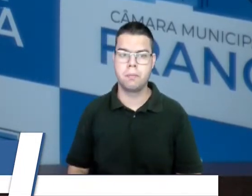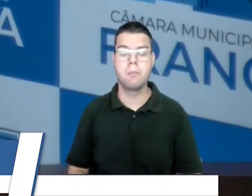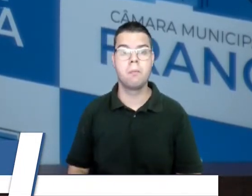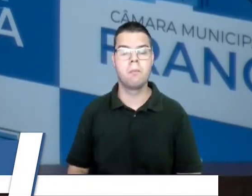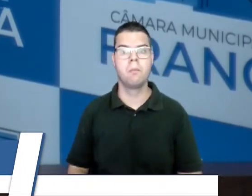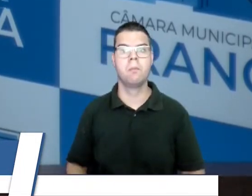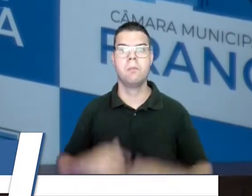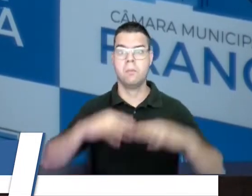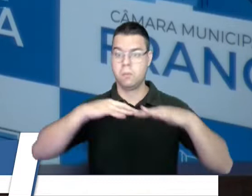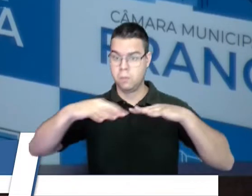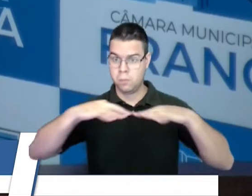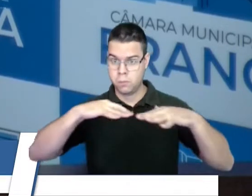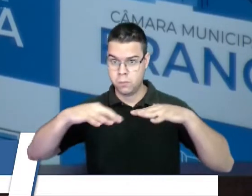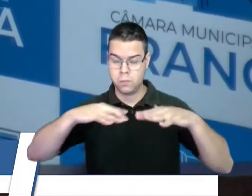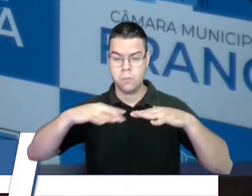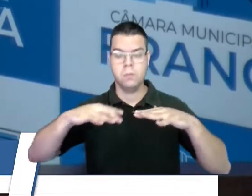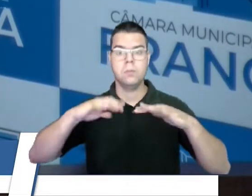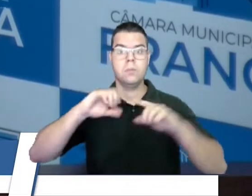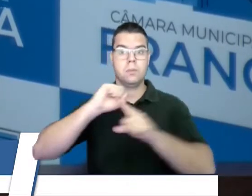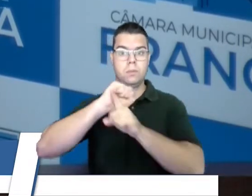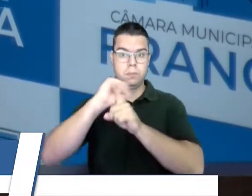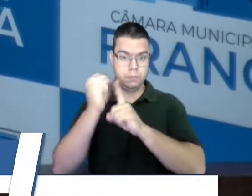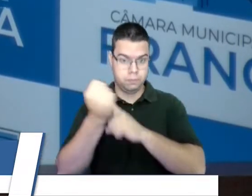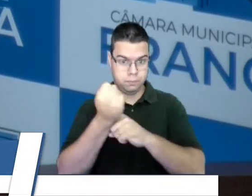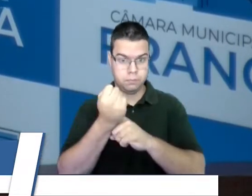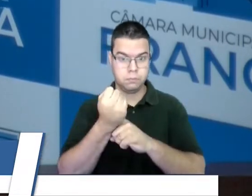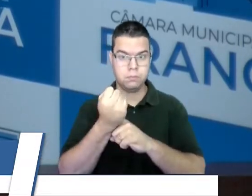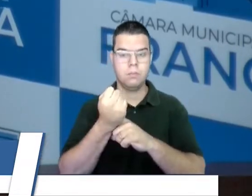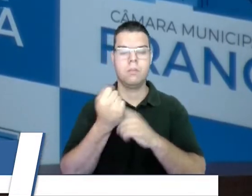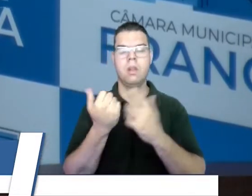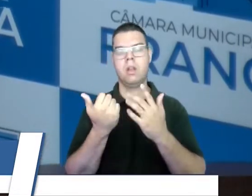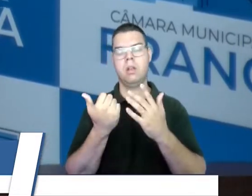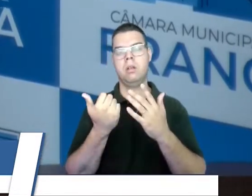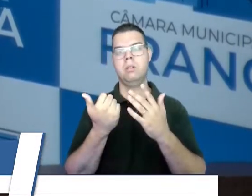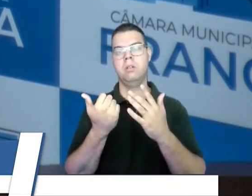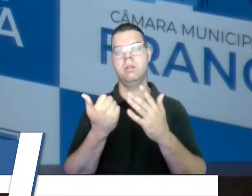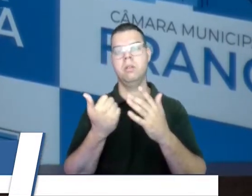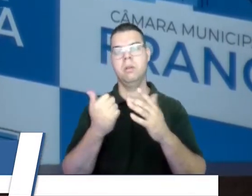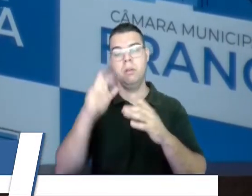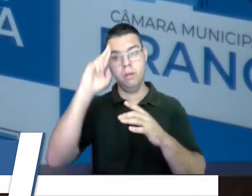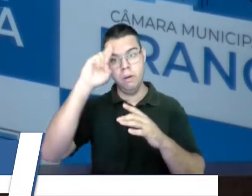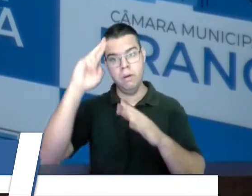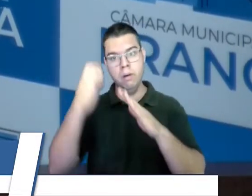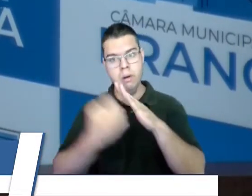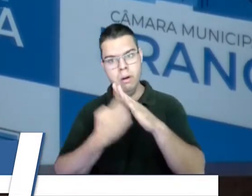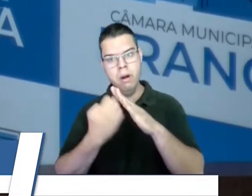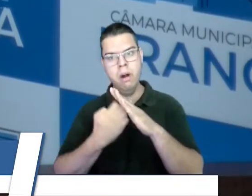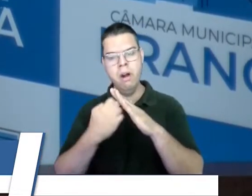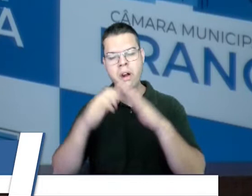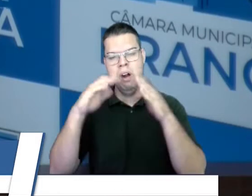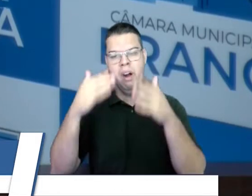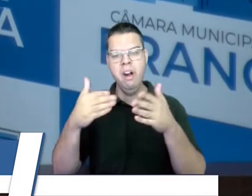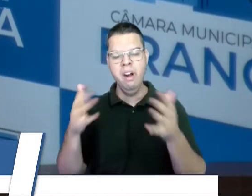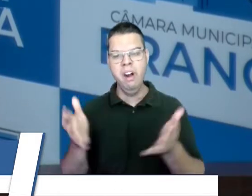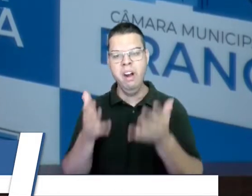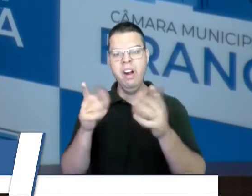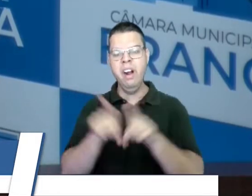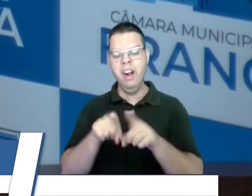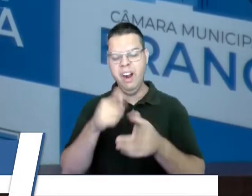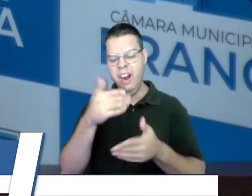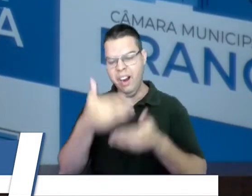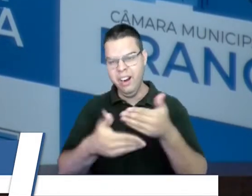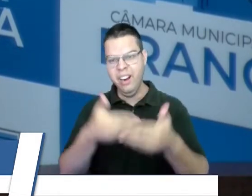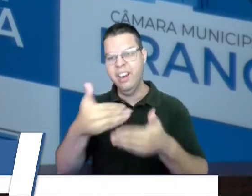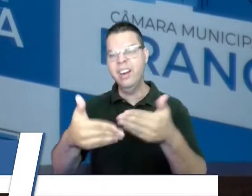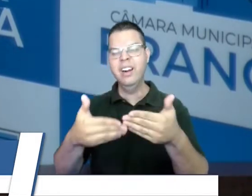mobilizar a sociedade, empresários, no sentido de fomentar e desenvolver atividade turística em